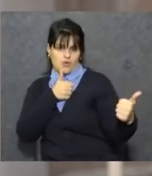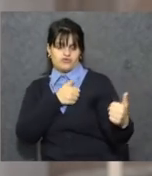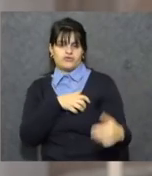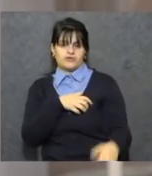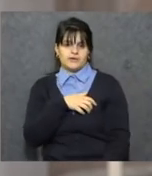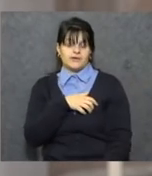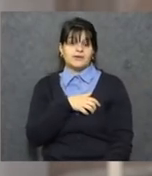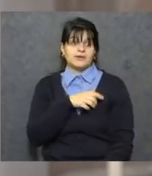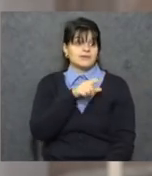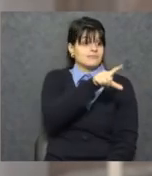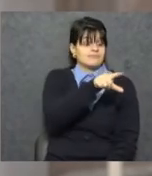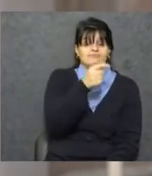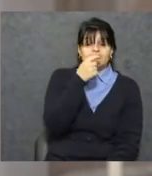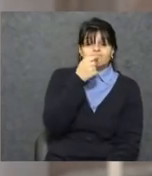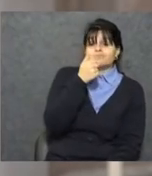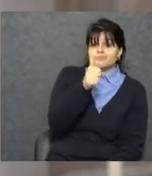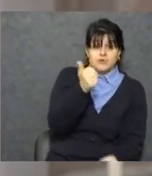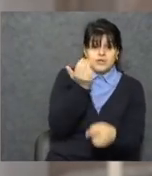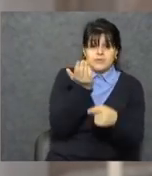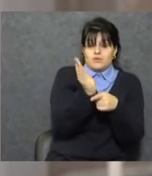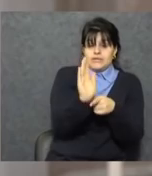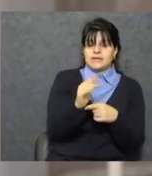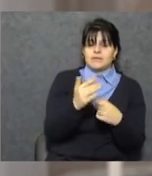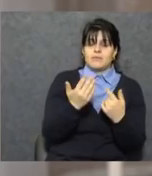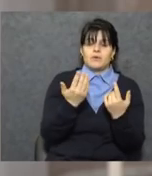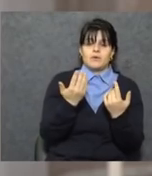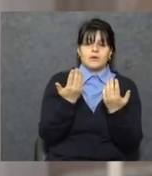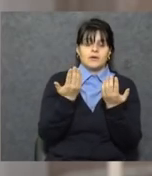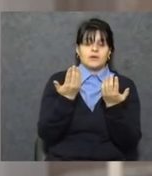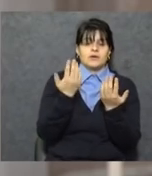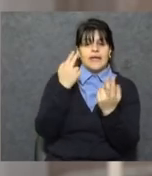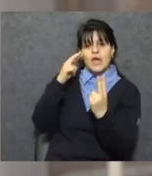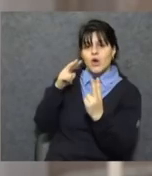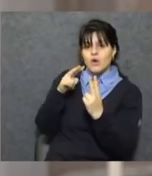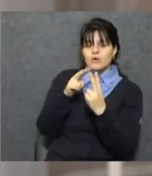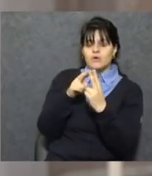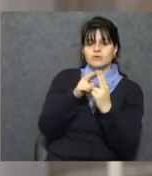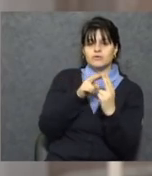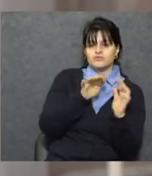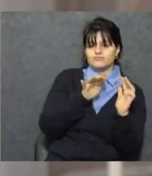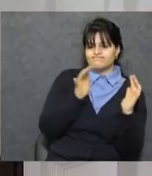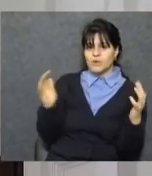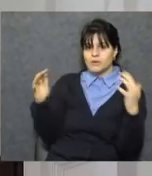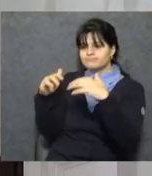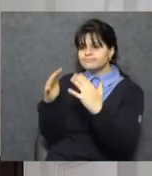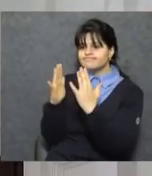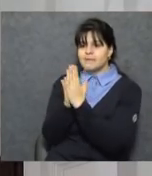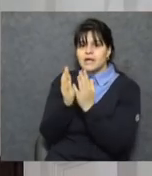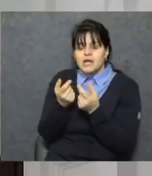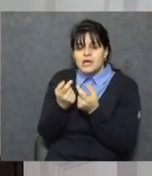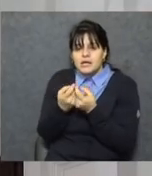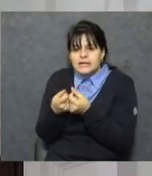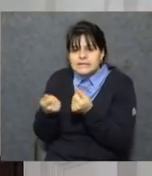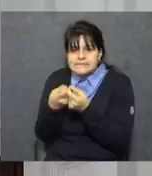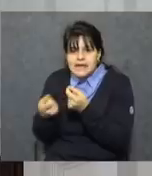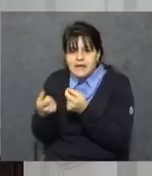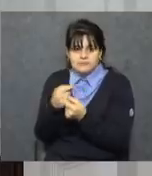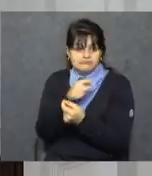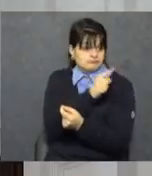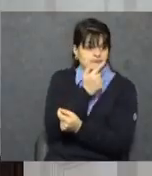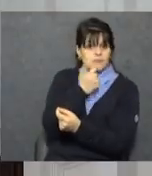impossibilitado até de participar nos encontros da comunidade que se reunia para rezar. Isto é, de algum